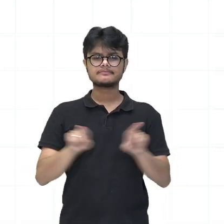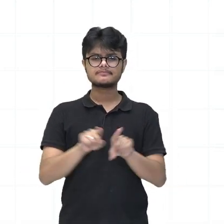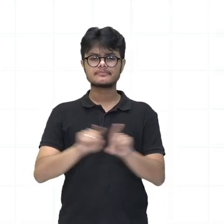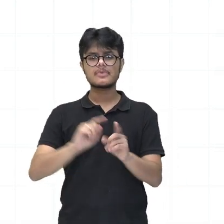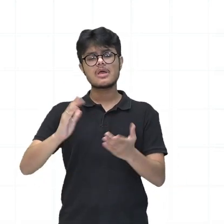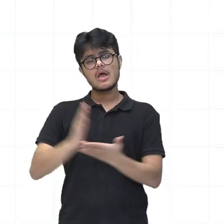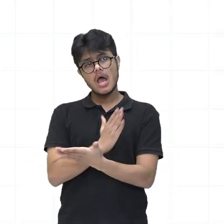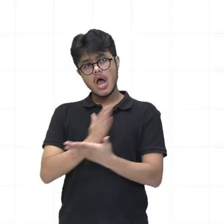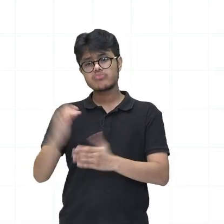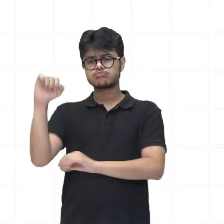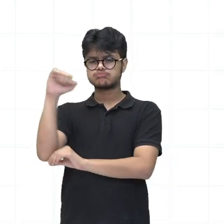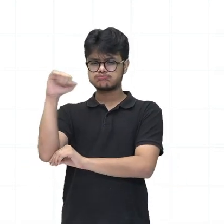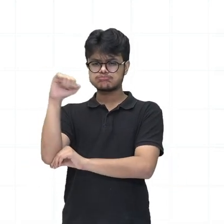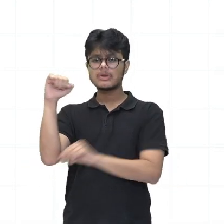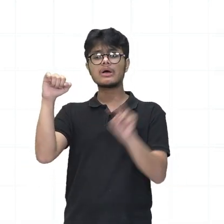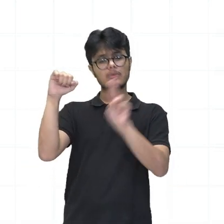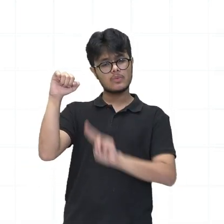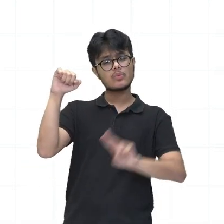combustível